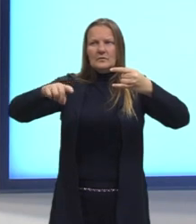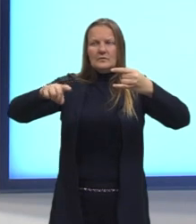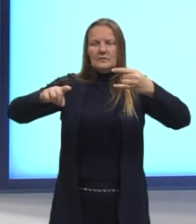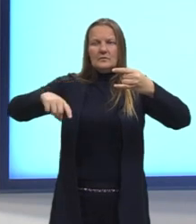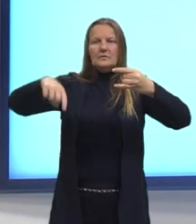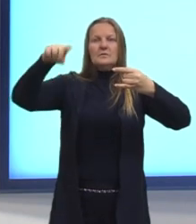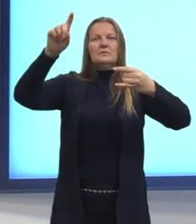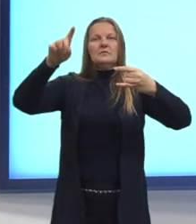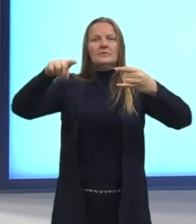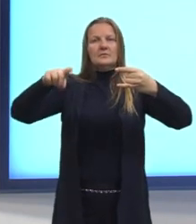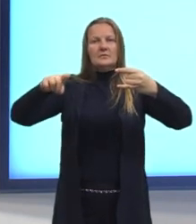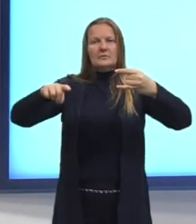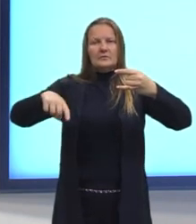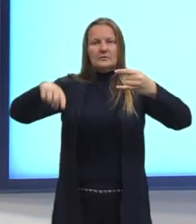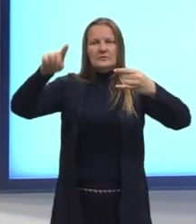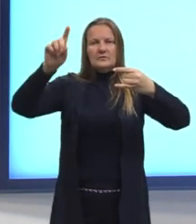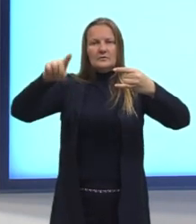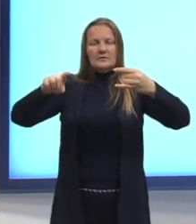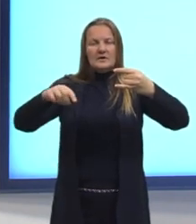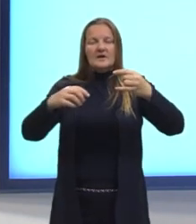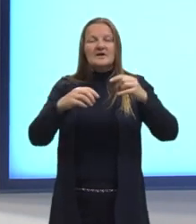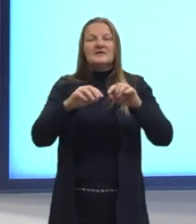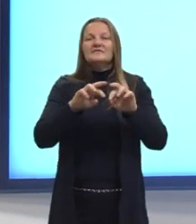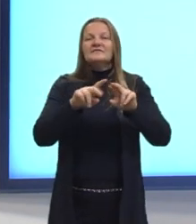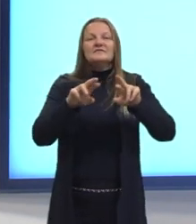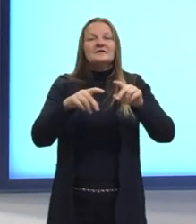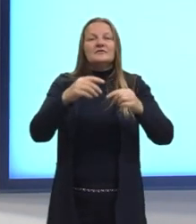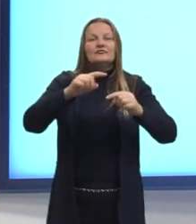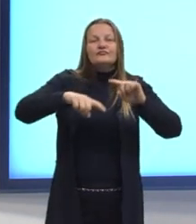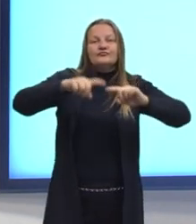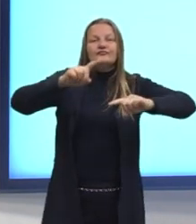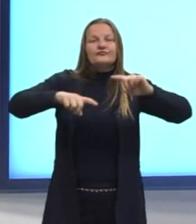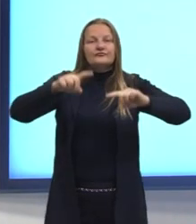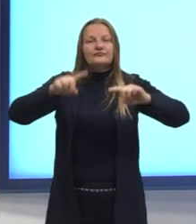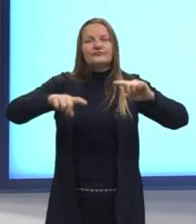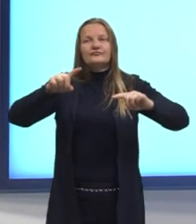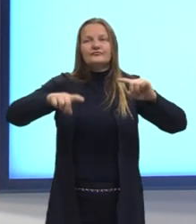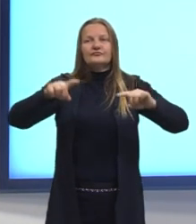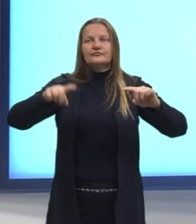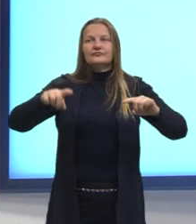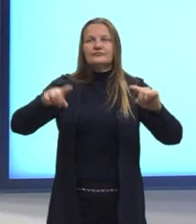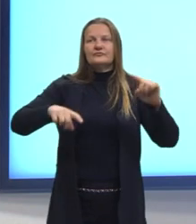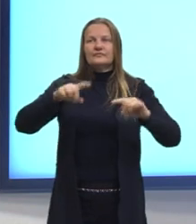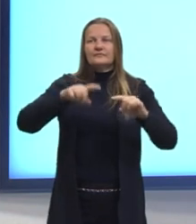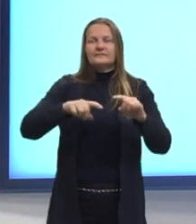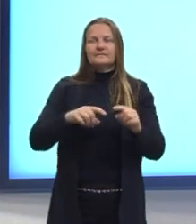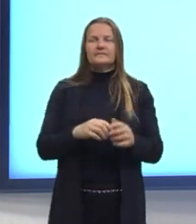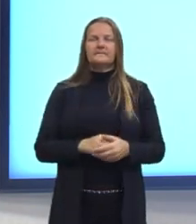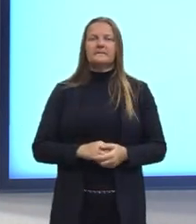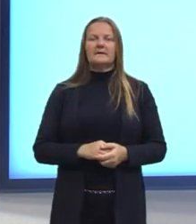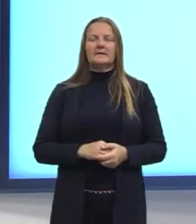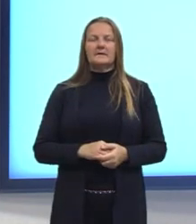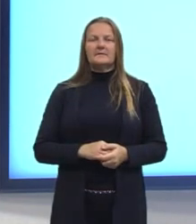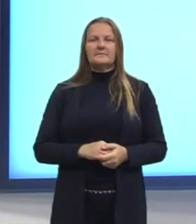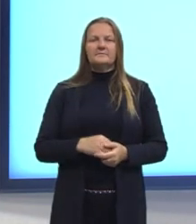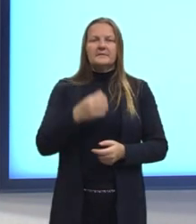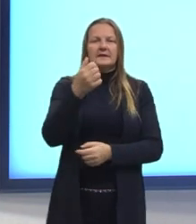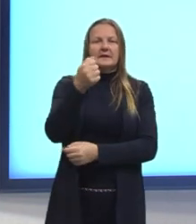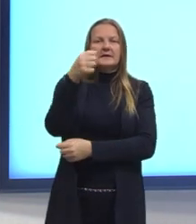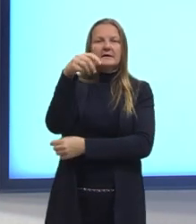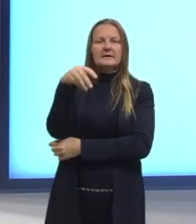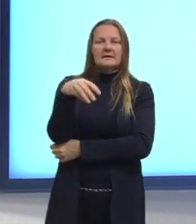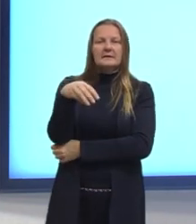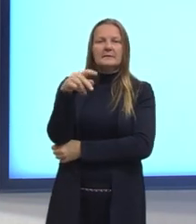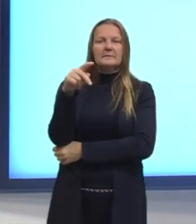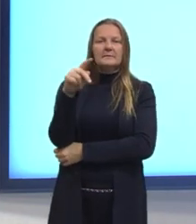e depois de novo né enfim ela vai ficar sempre variando por isso que a amplitude modulada então amplitude